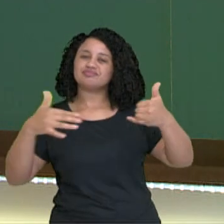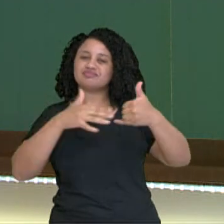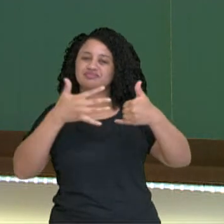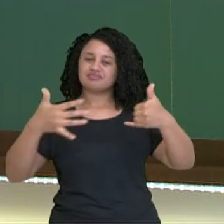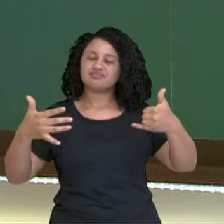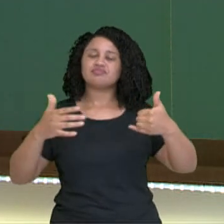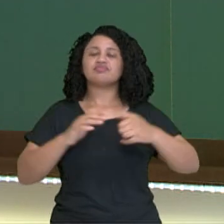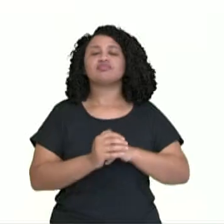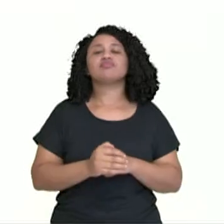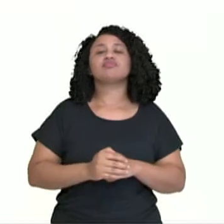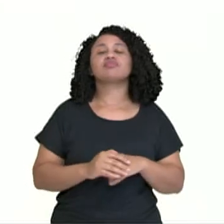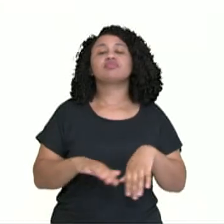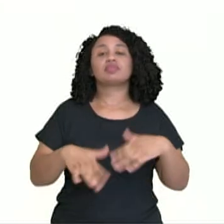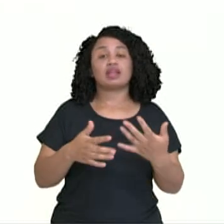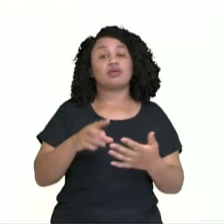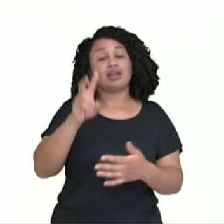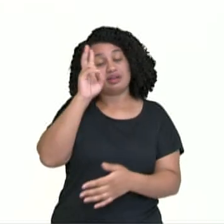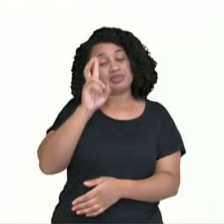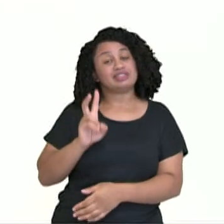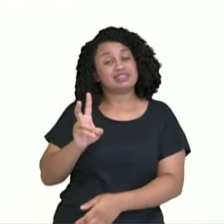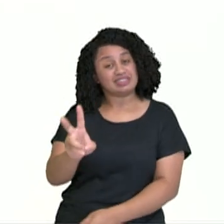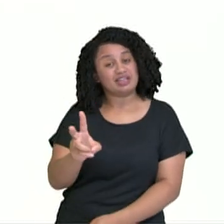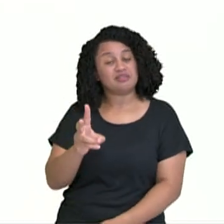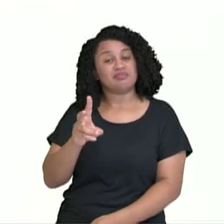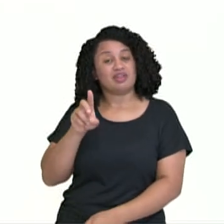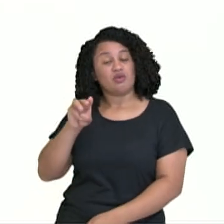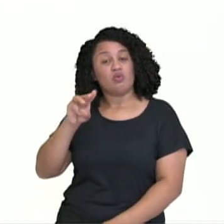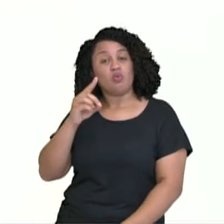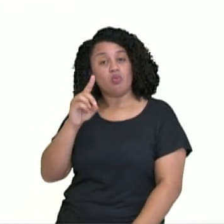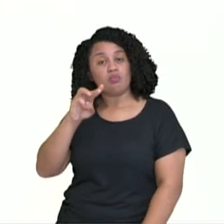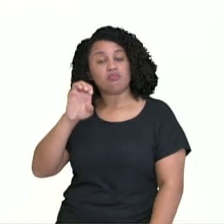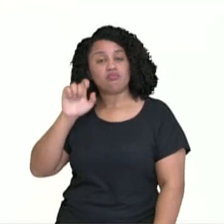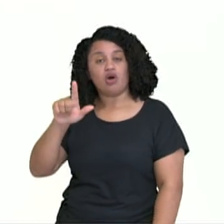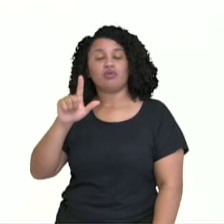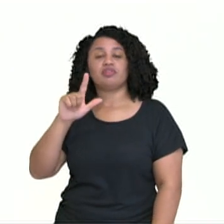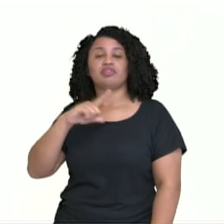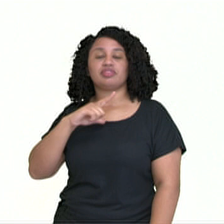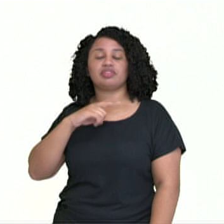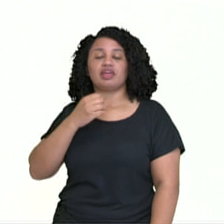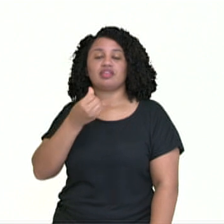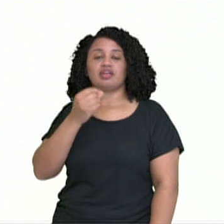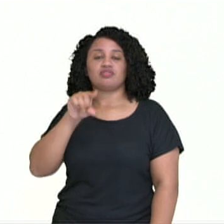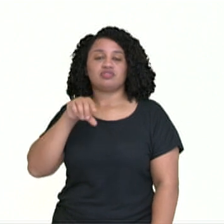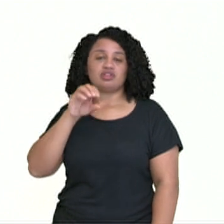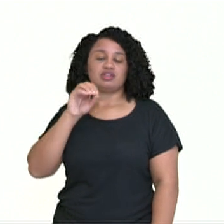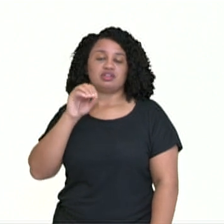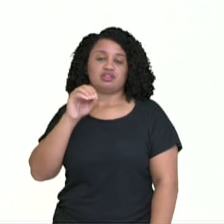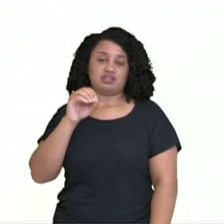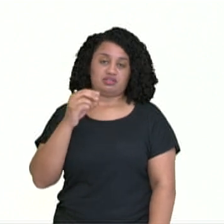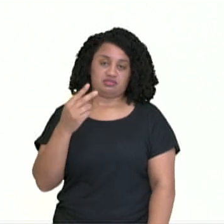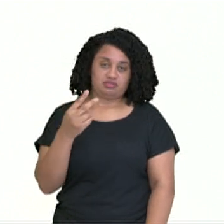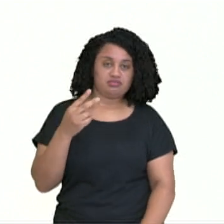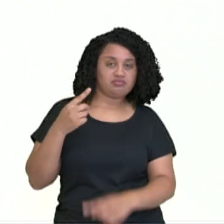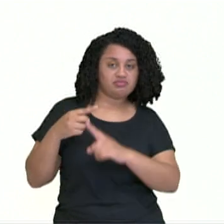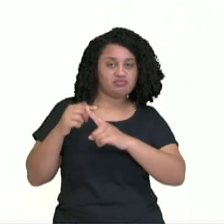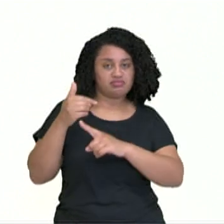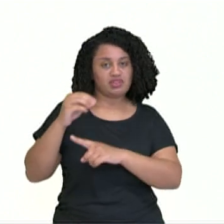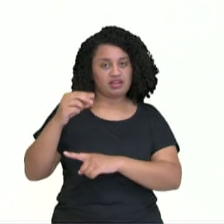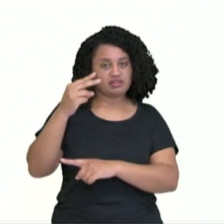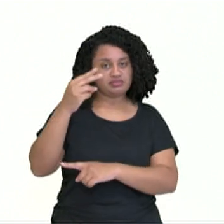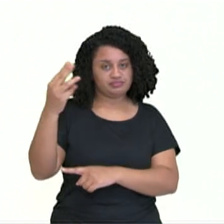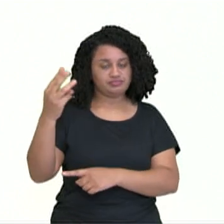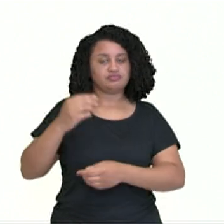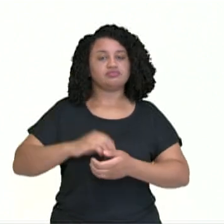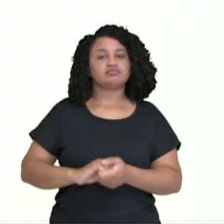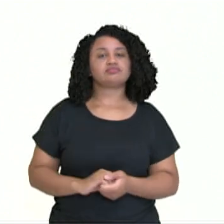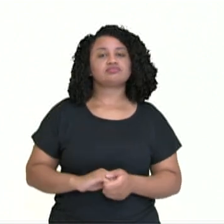para a vida. 1 mol contém 602, 10 a 23 entidades, ok? Bom, falamos a respeito do mol,